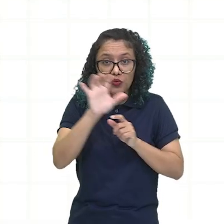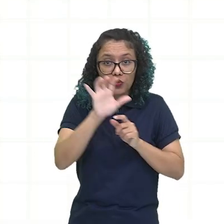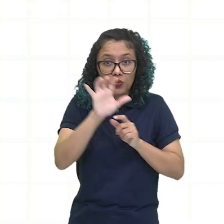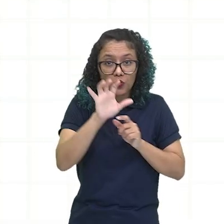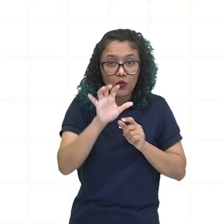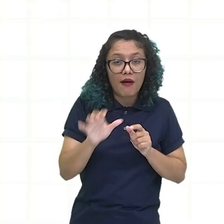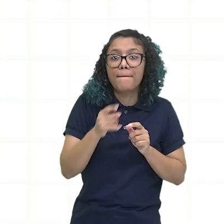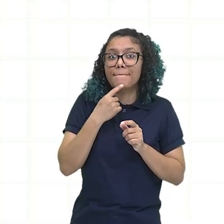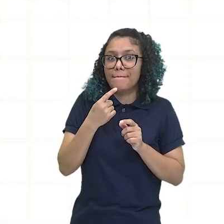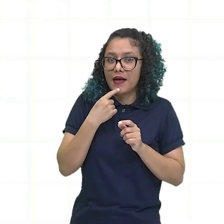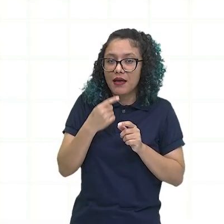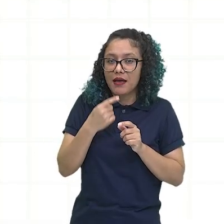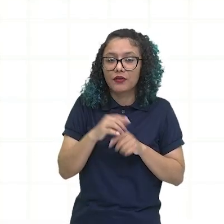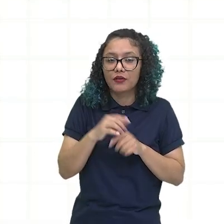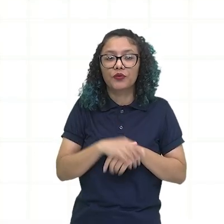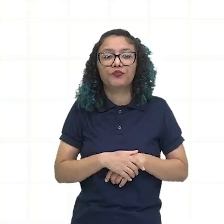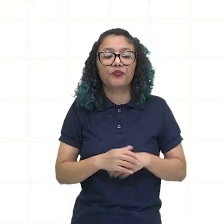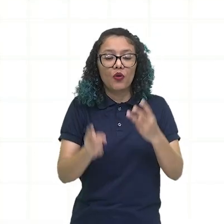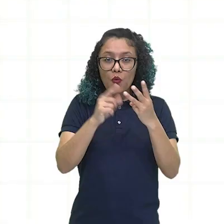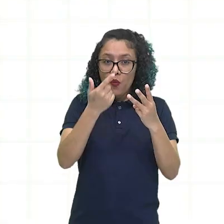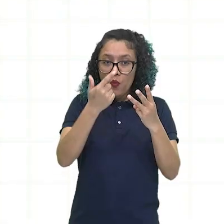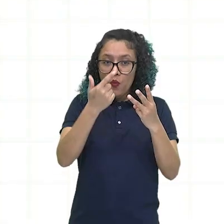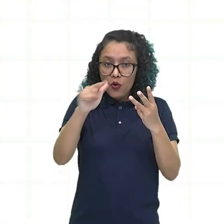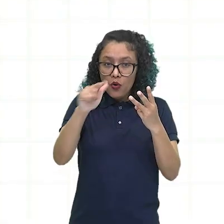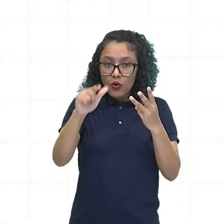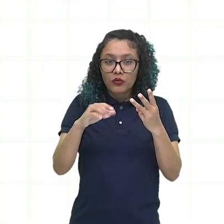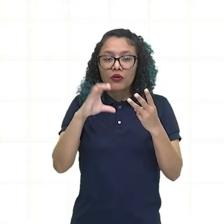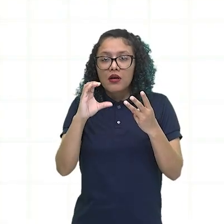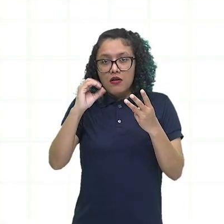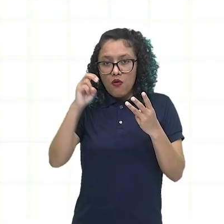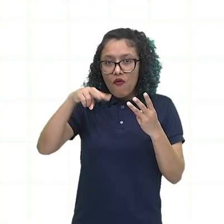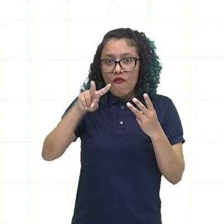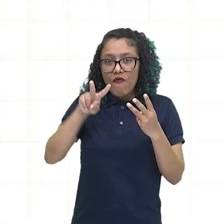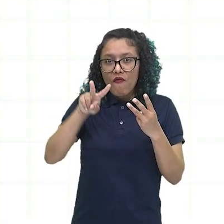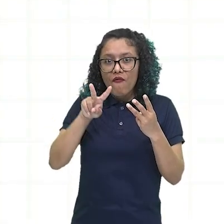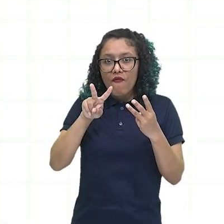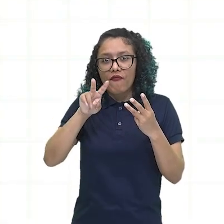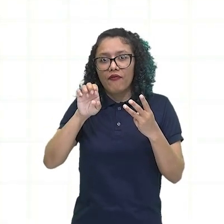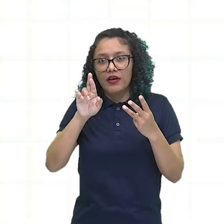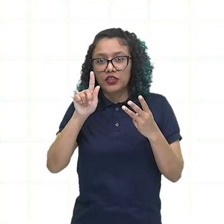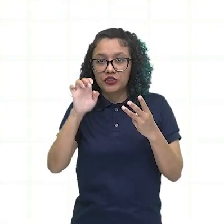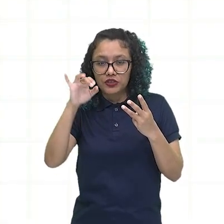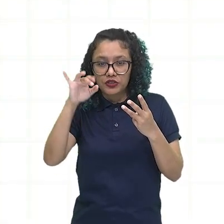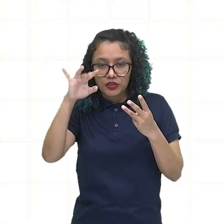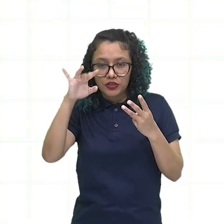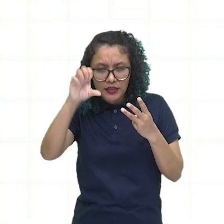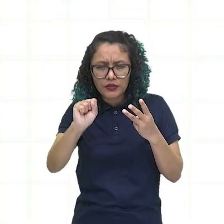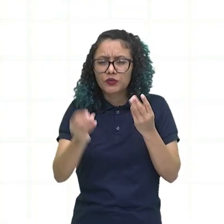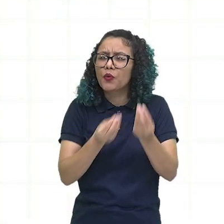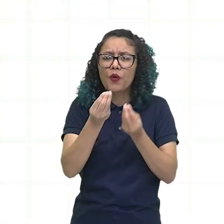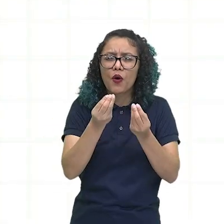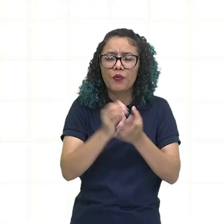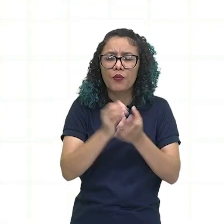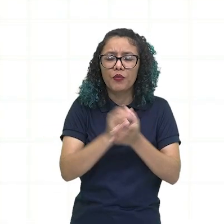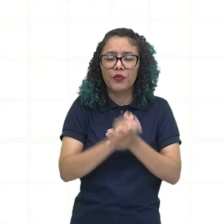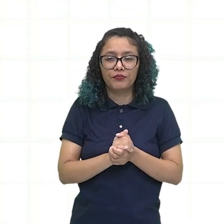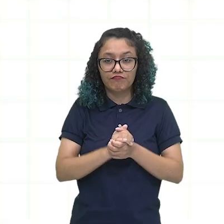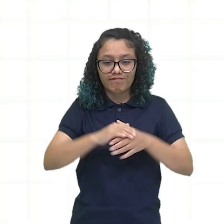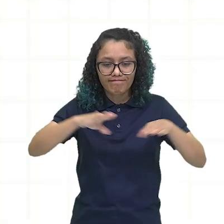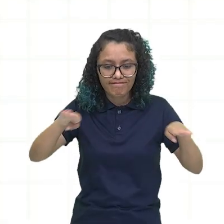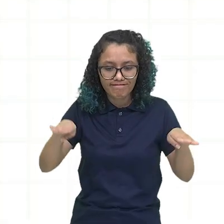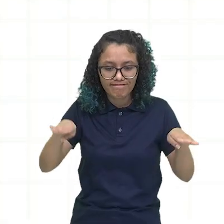aqui próximo. E um outro tipo, terceiro, são as convergentes. As placas